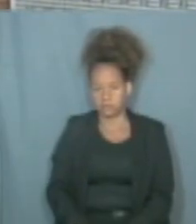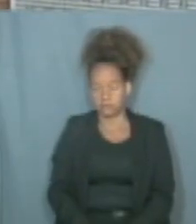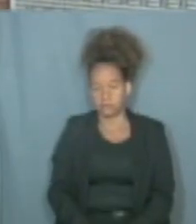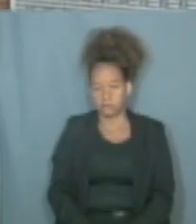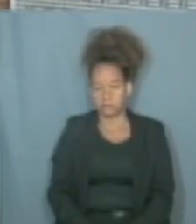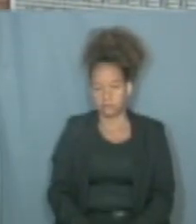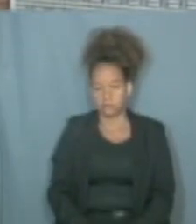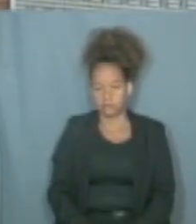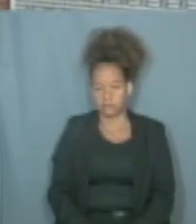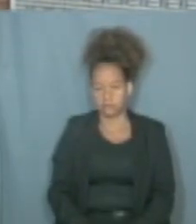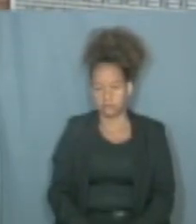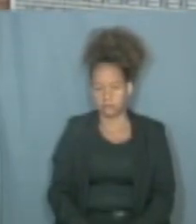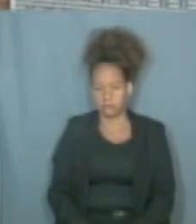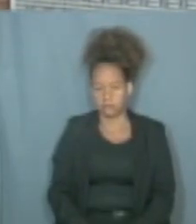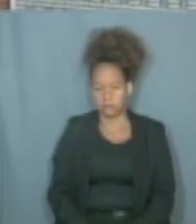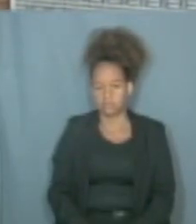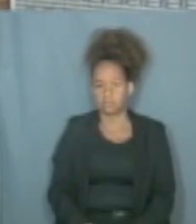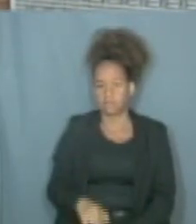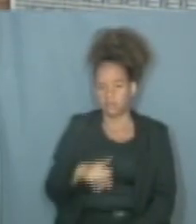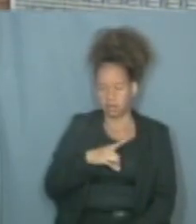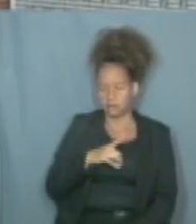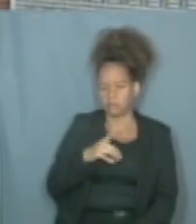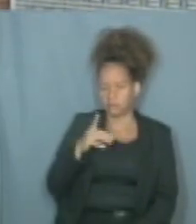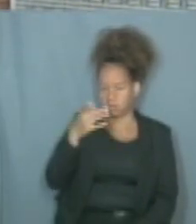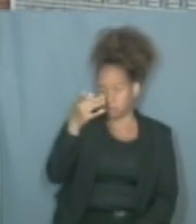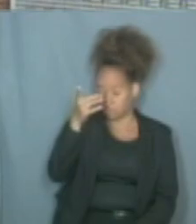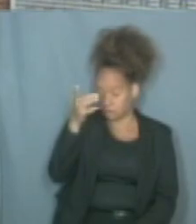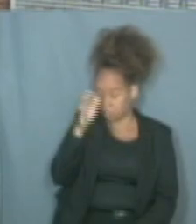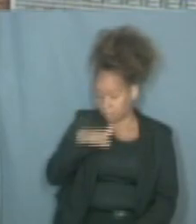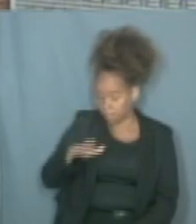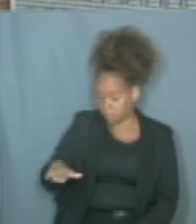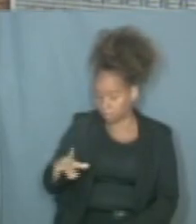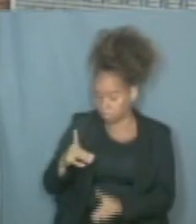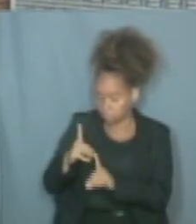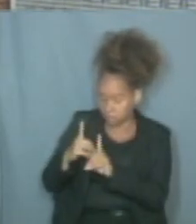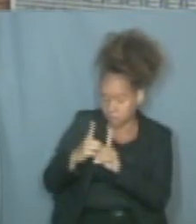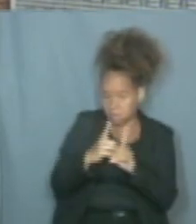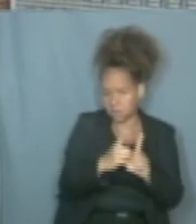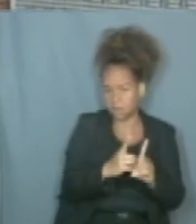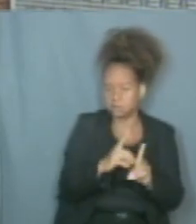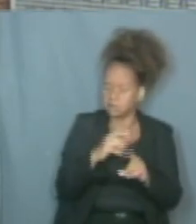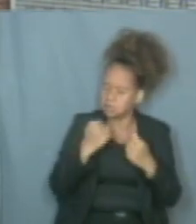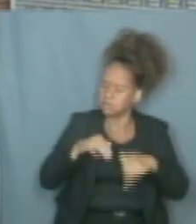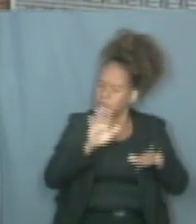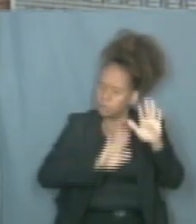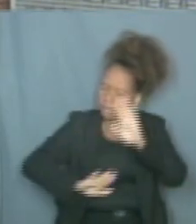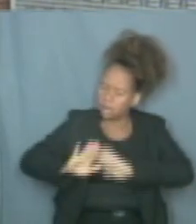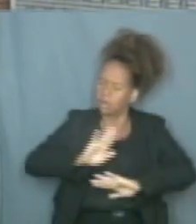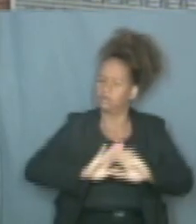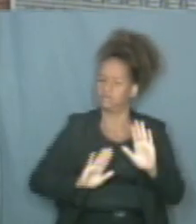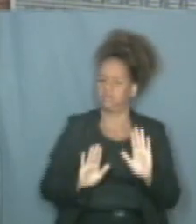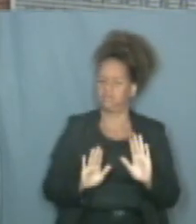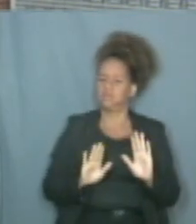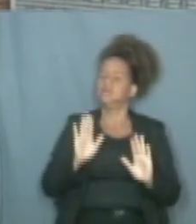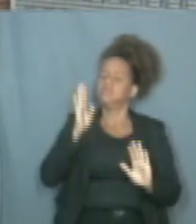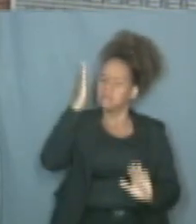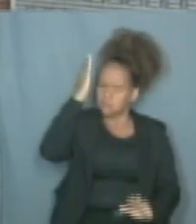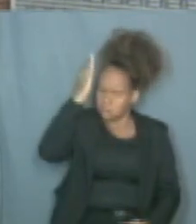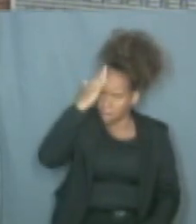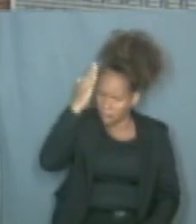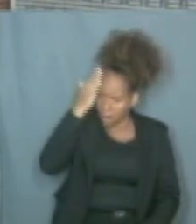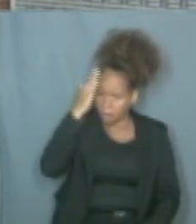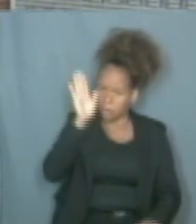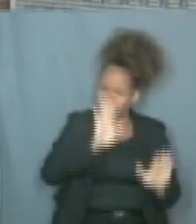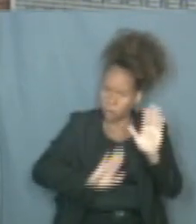essa situação de atipicidade têm que ter um cuidado maior. A gente sabe, né, o quanto é importante